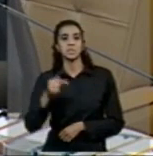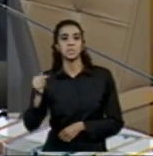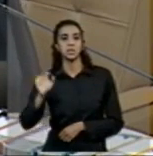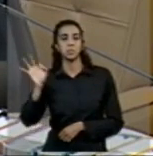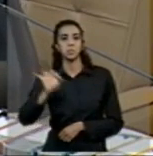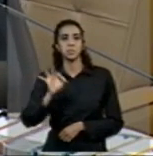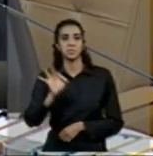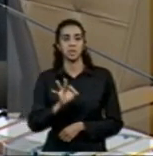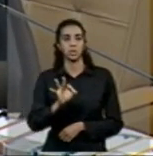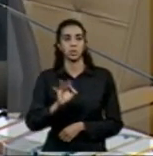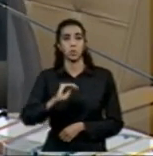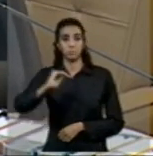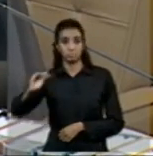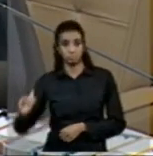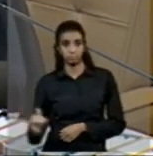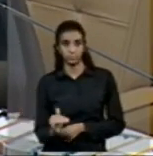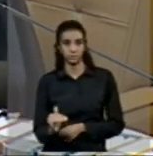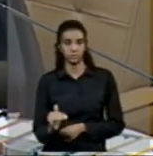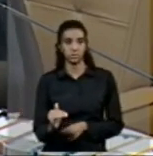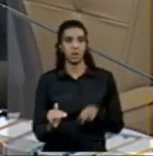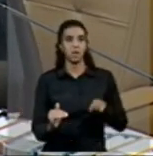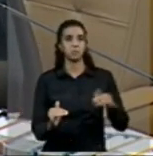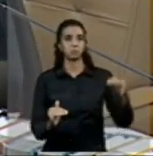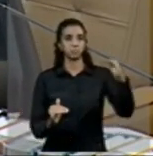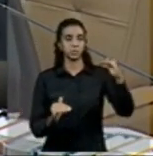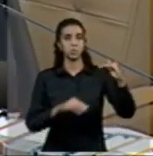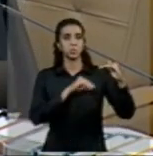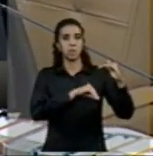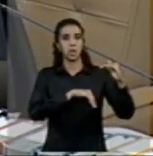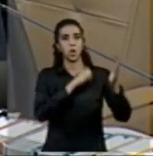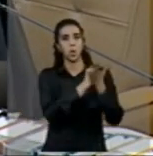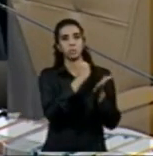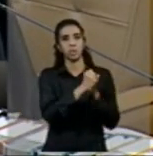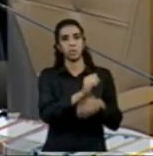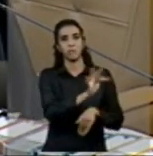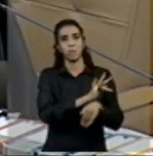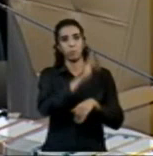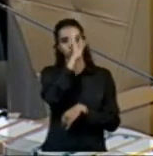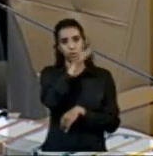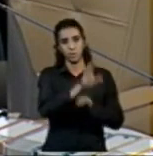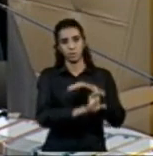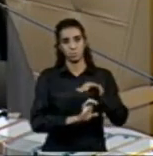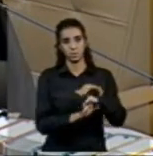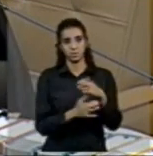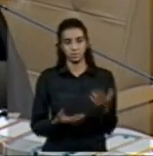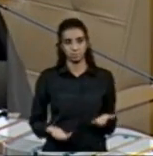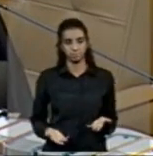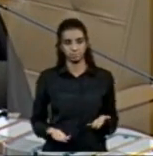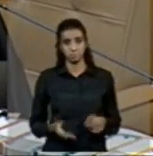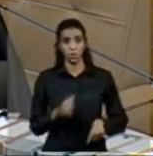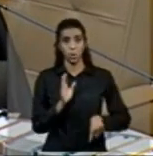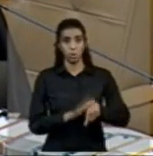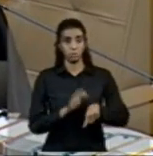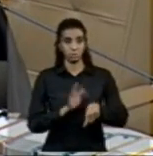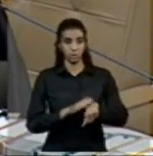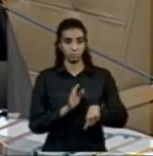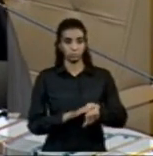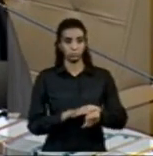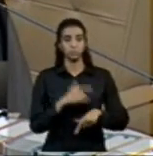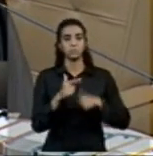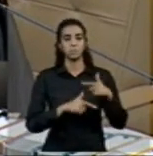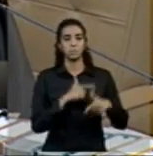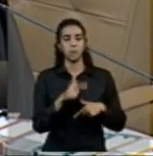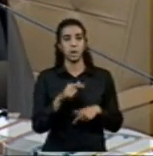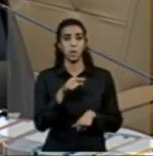24,7% inferior à remuneração dos trabalhadores contratados diretamente e que sua jornada de trabalho era de,